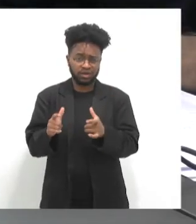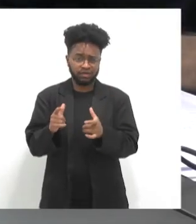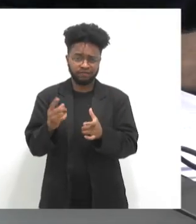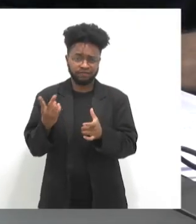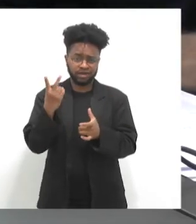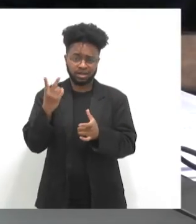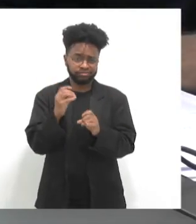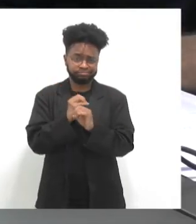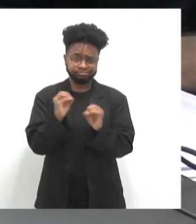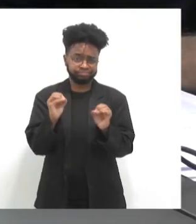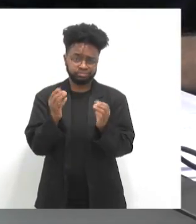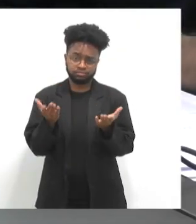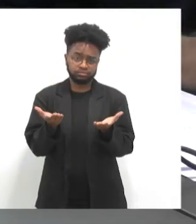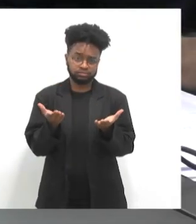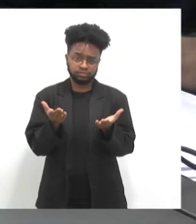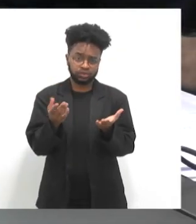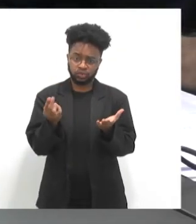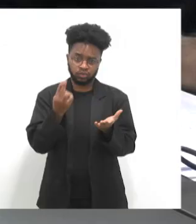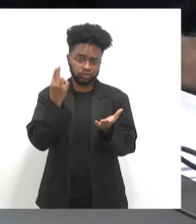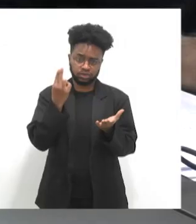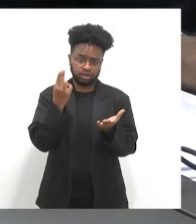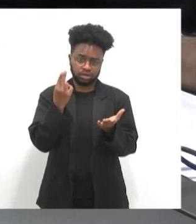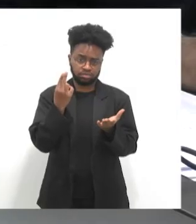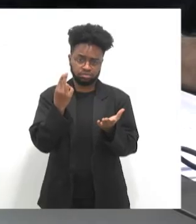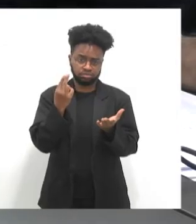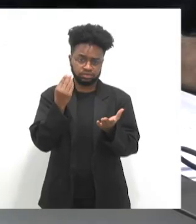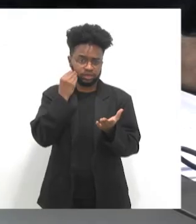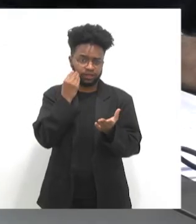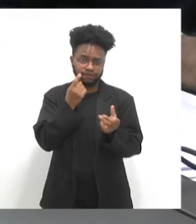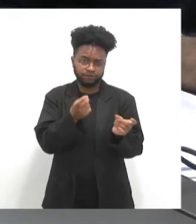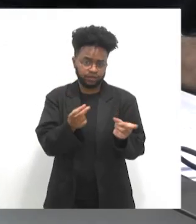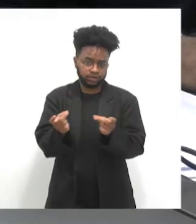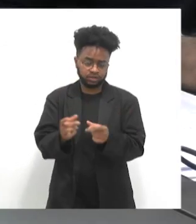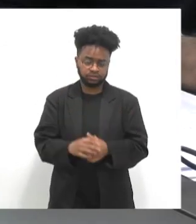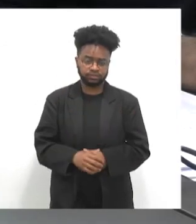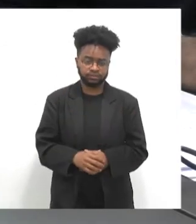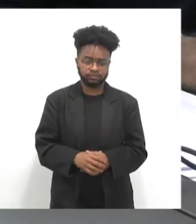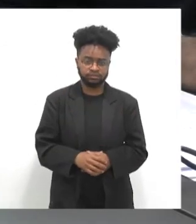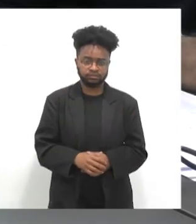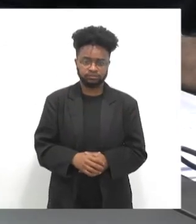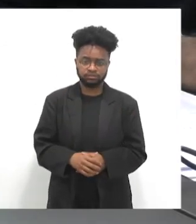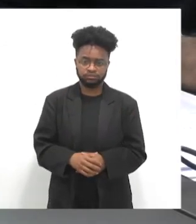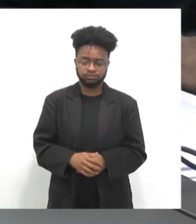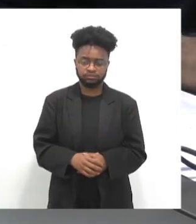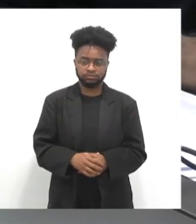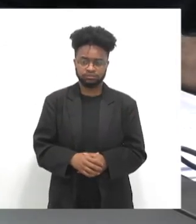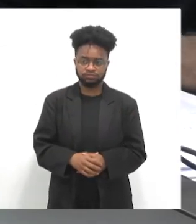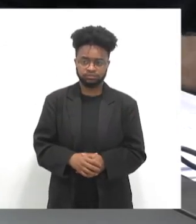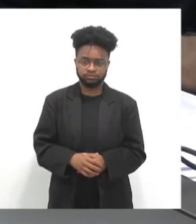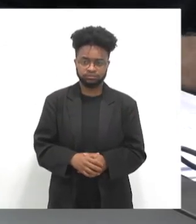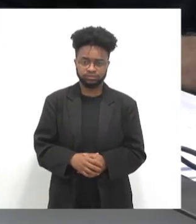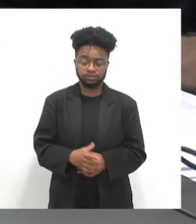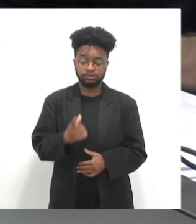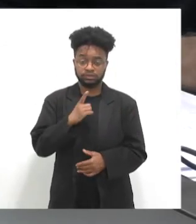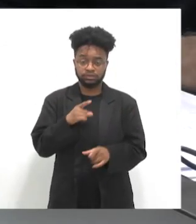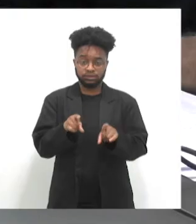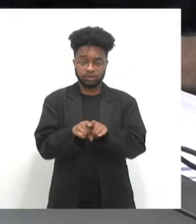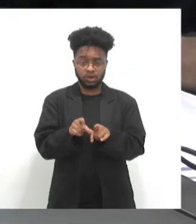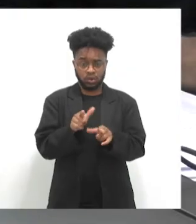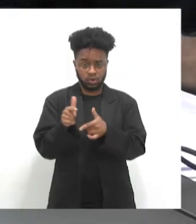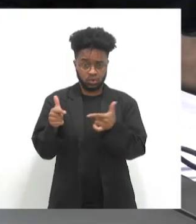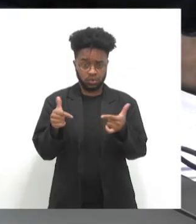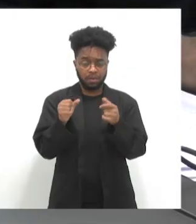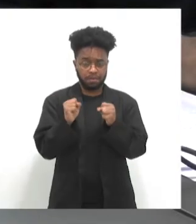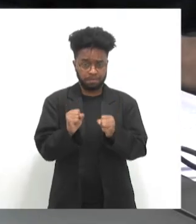Então, assim, não tem a menor condição de botar à venda, né? E, em contrapartida, tem outros até que